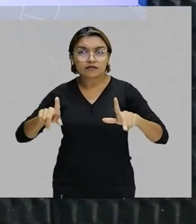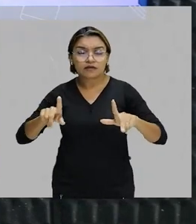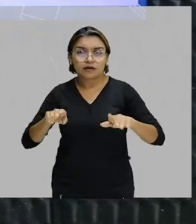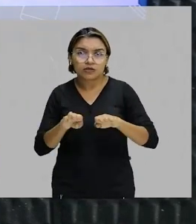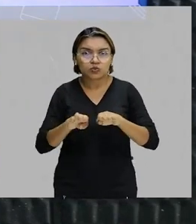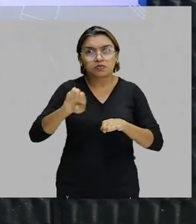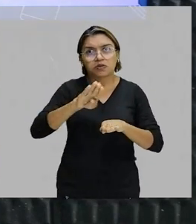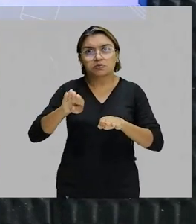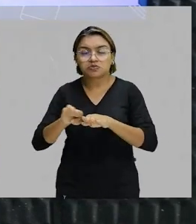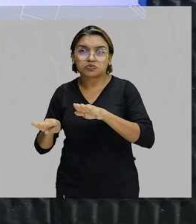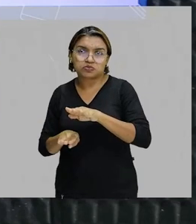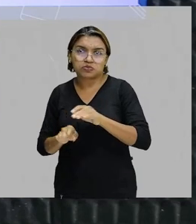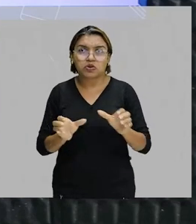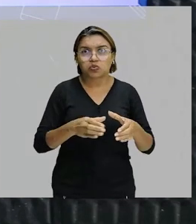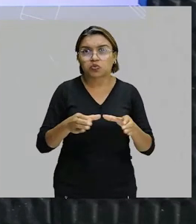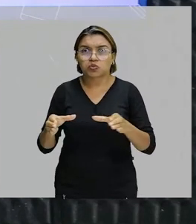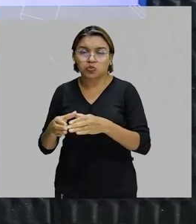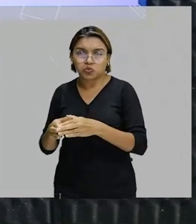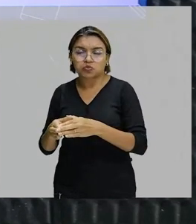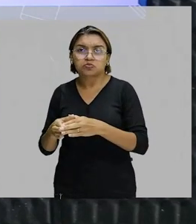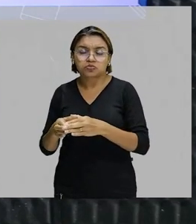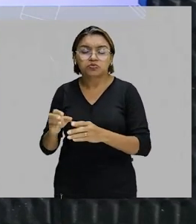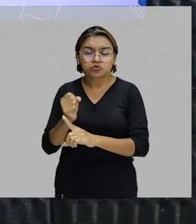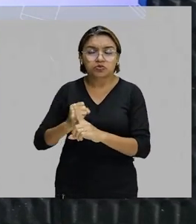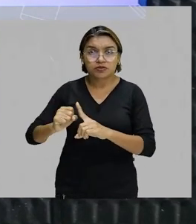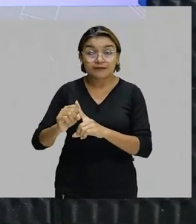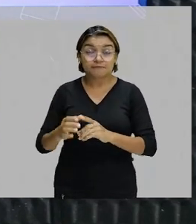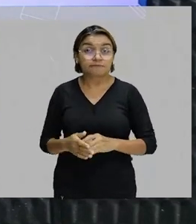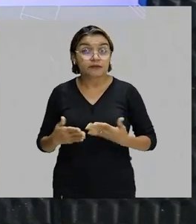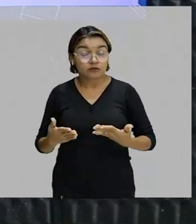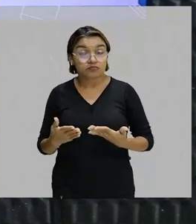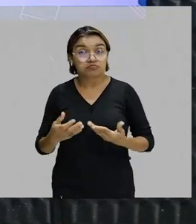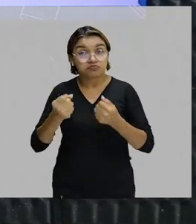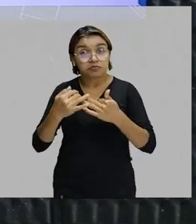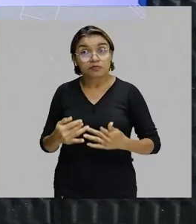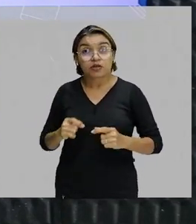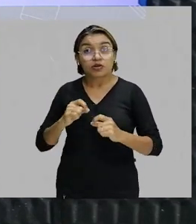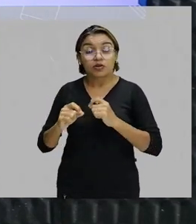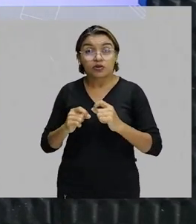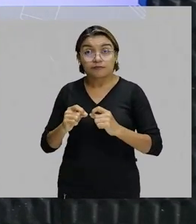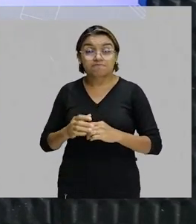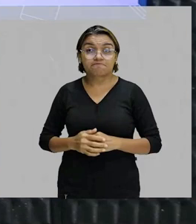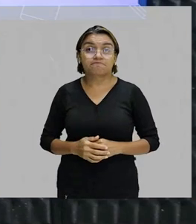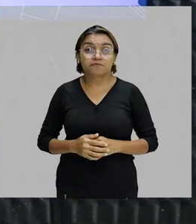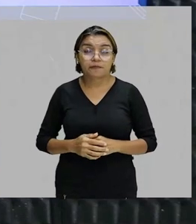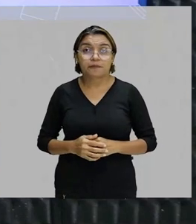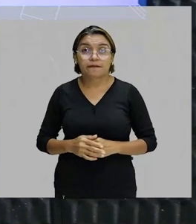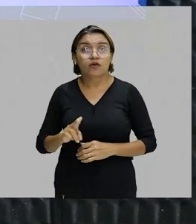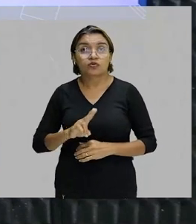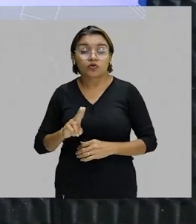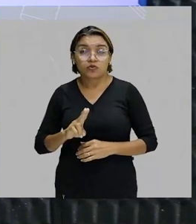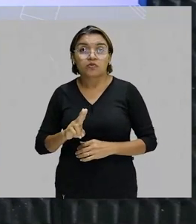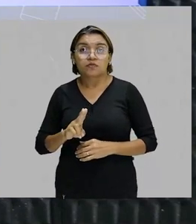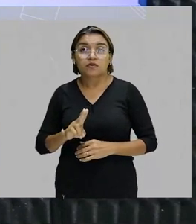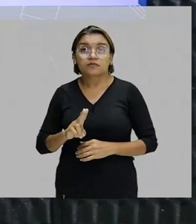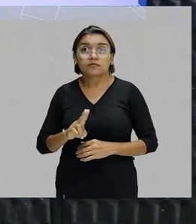inferioridade de determinados grupos étnicos e sociais daí que vem a chamada ou melhor as chamadas porque é